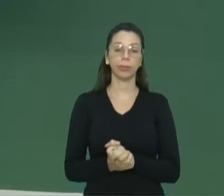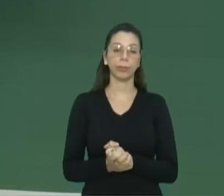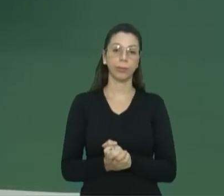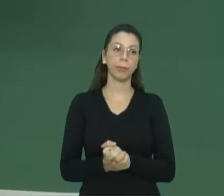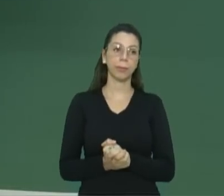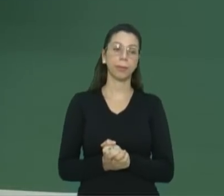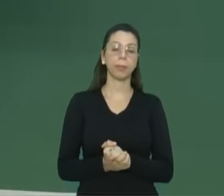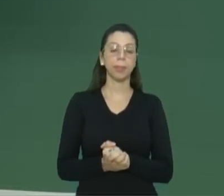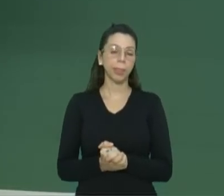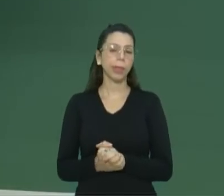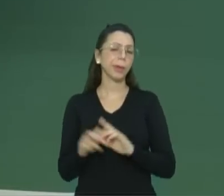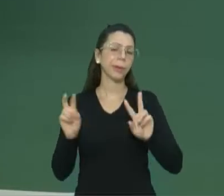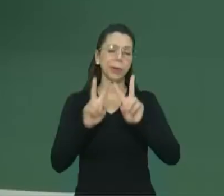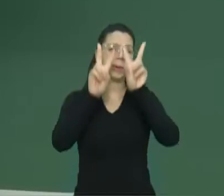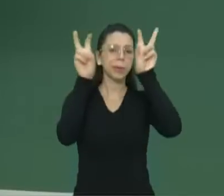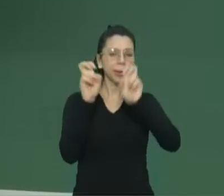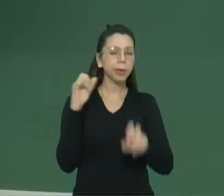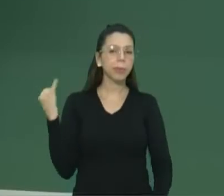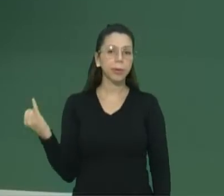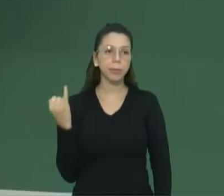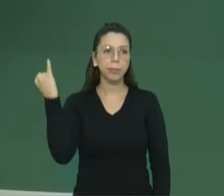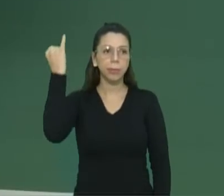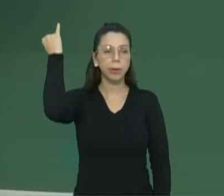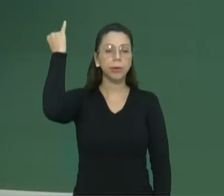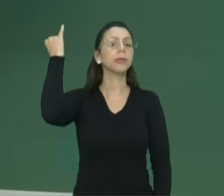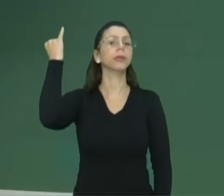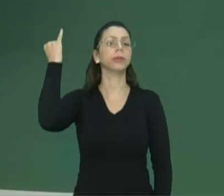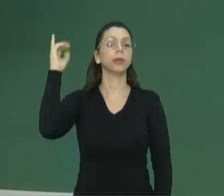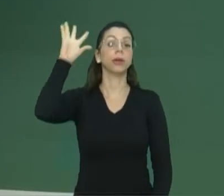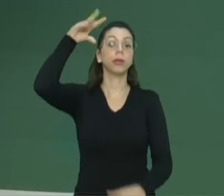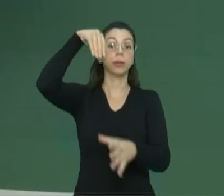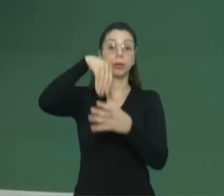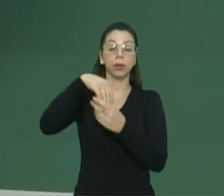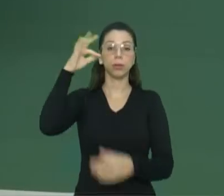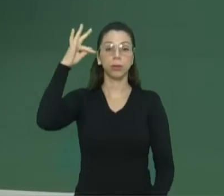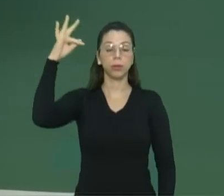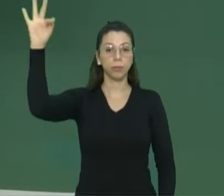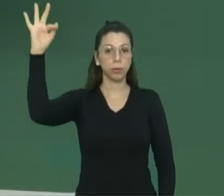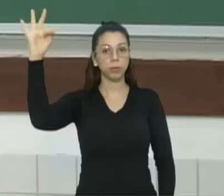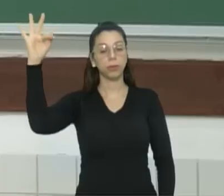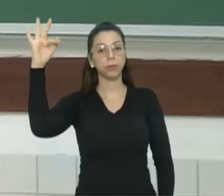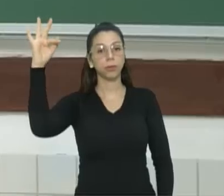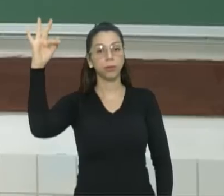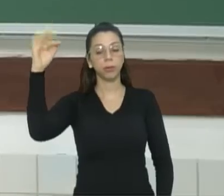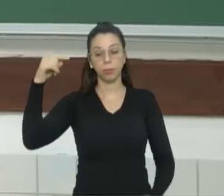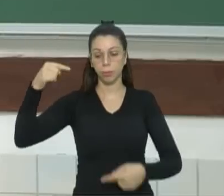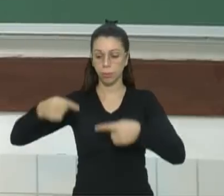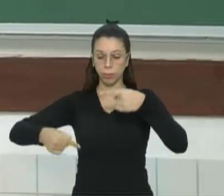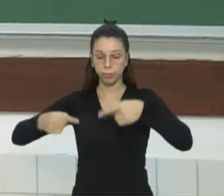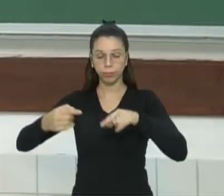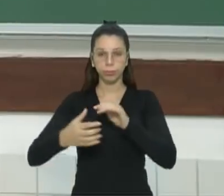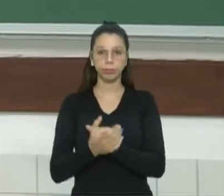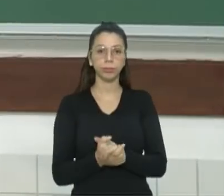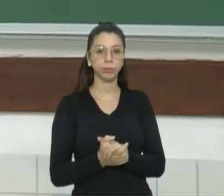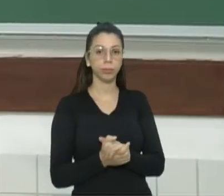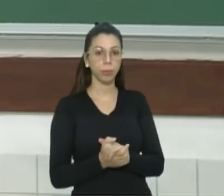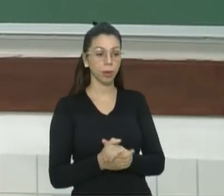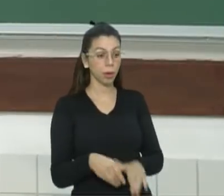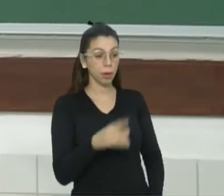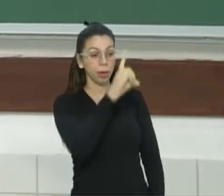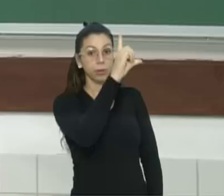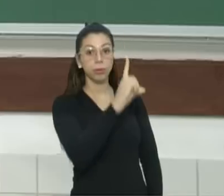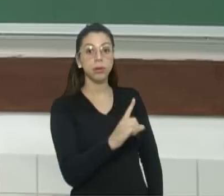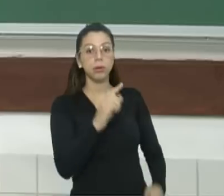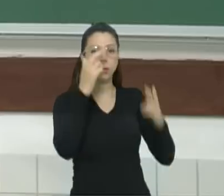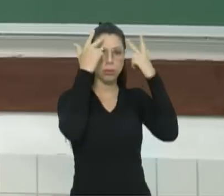Alguns temas são bem importantes na filosofia política. Direito natural, ou seja, será que na natureza humana nós